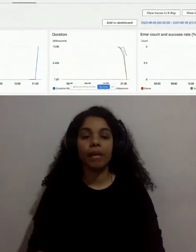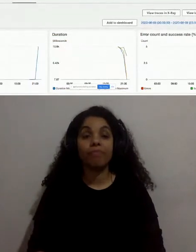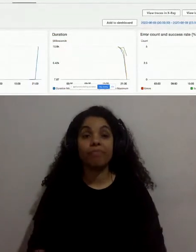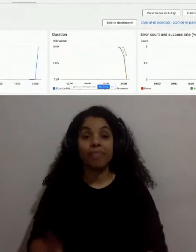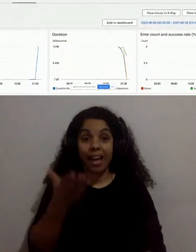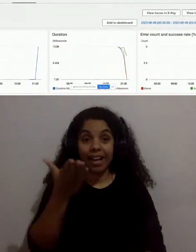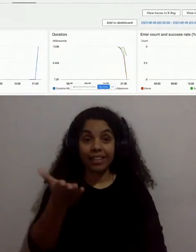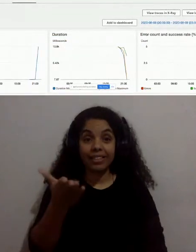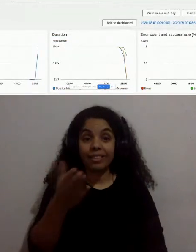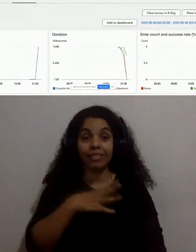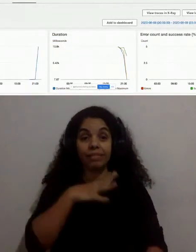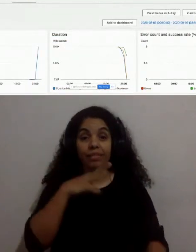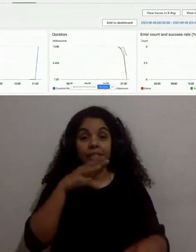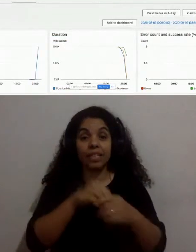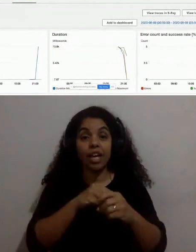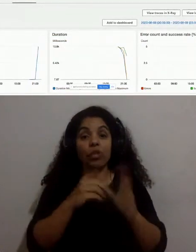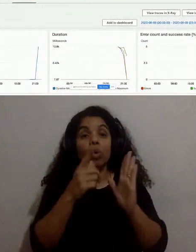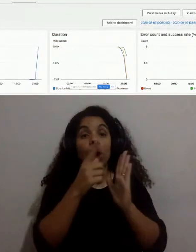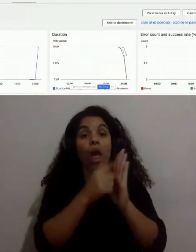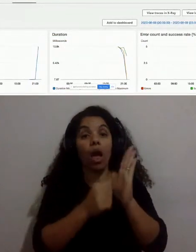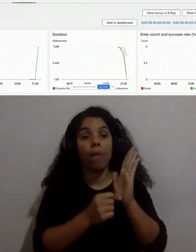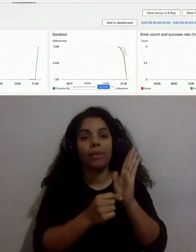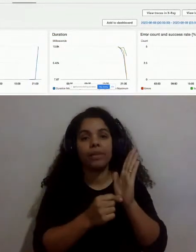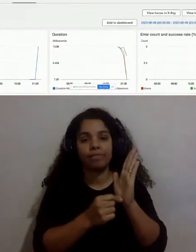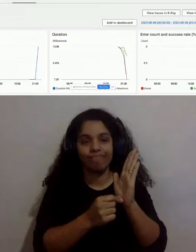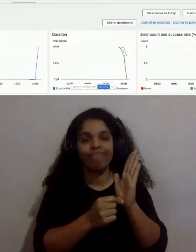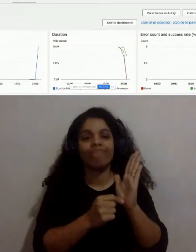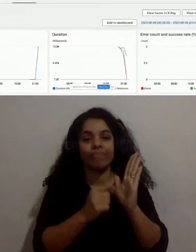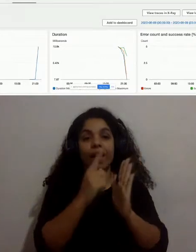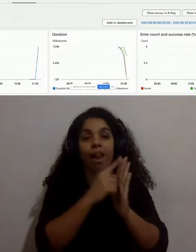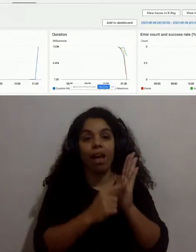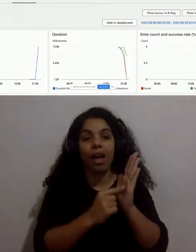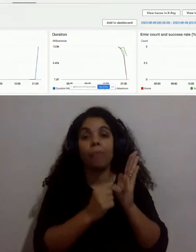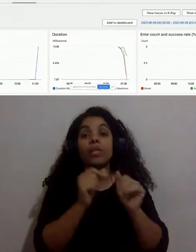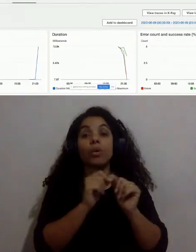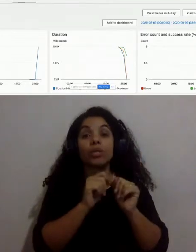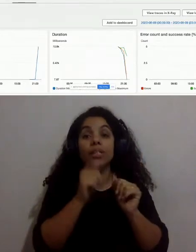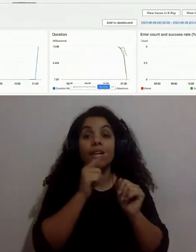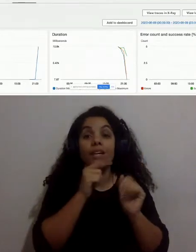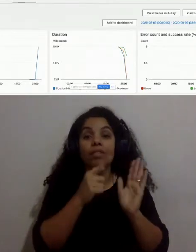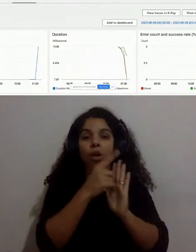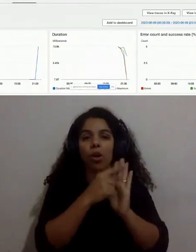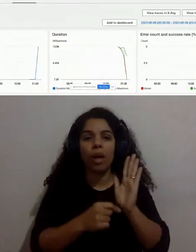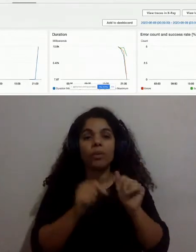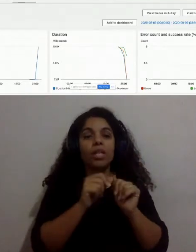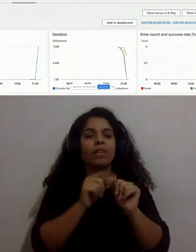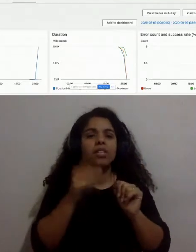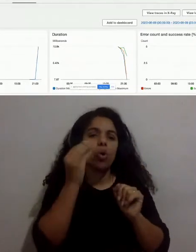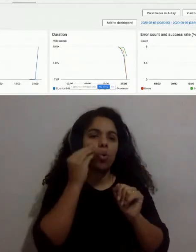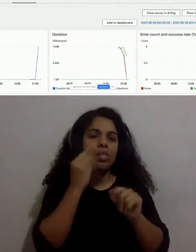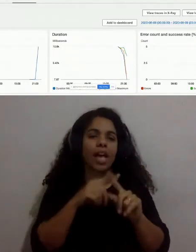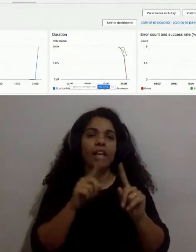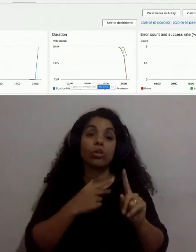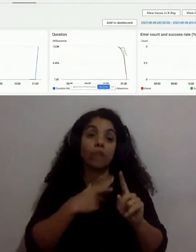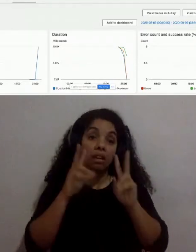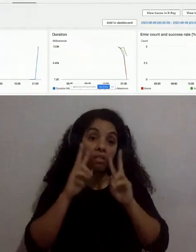Aqui é dentro do Lambda. O que eu tenho que observar dentro do Lambda quando eu faço os meus testes? Eu tenho que